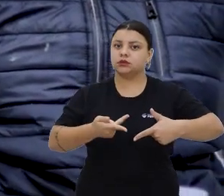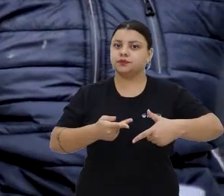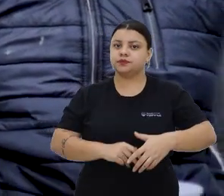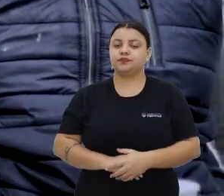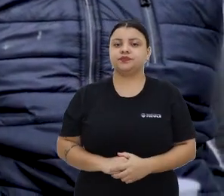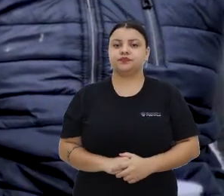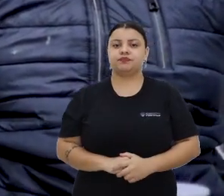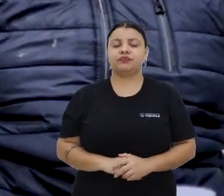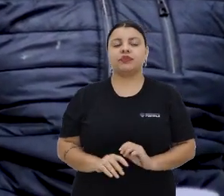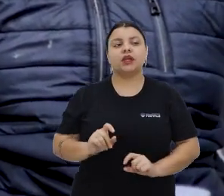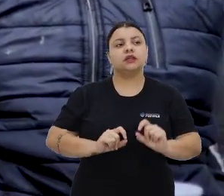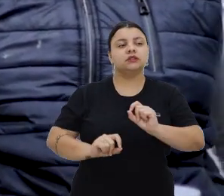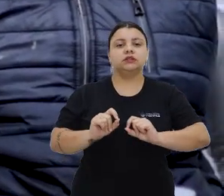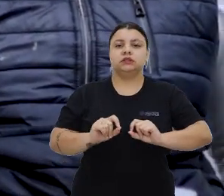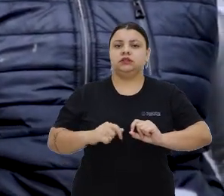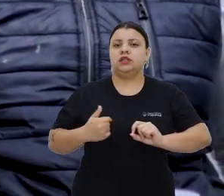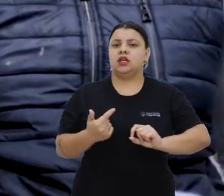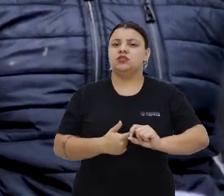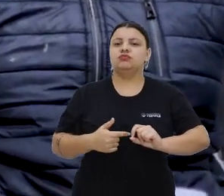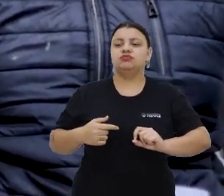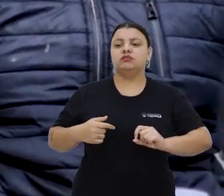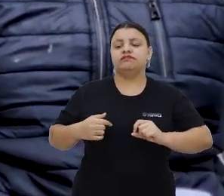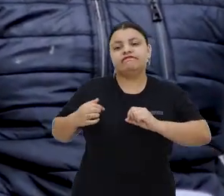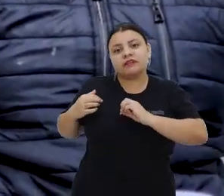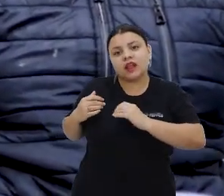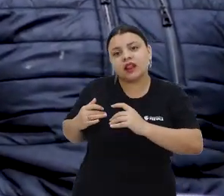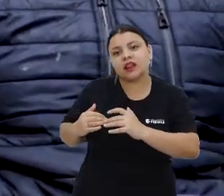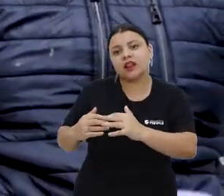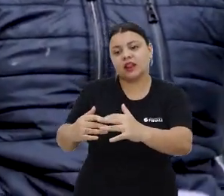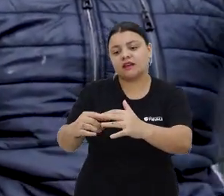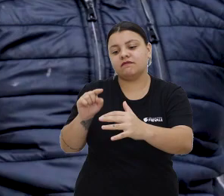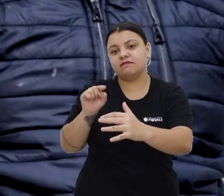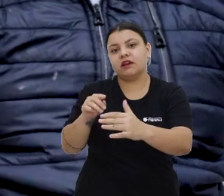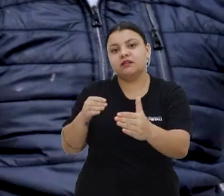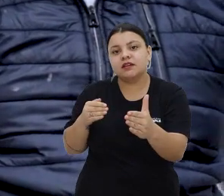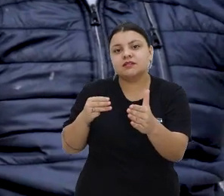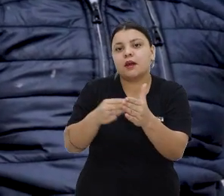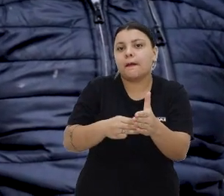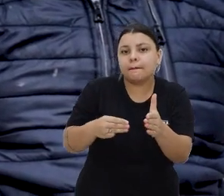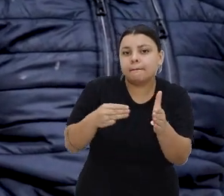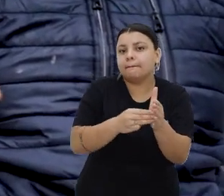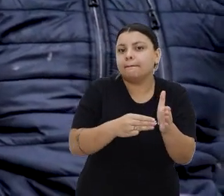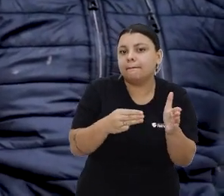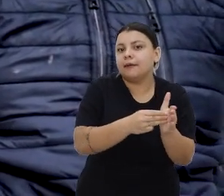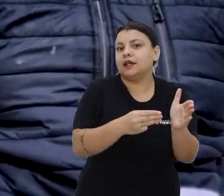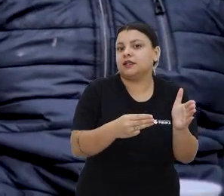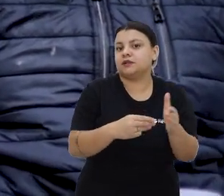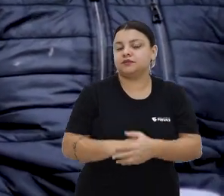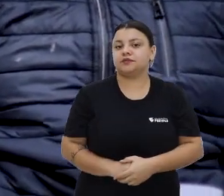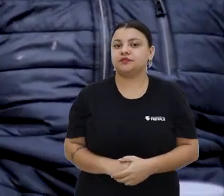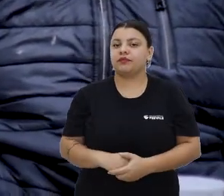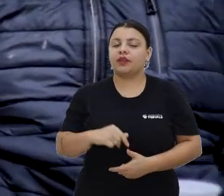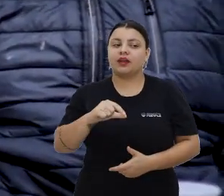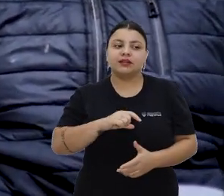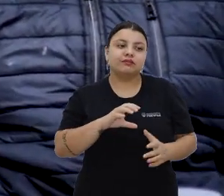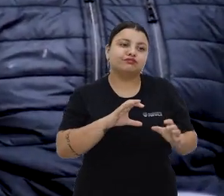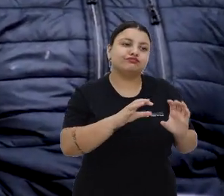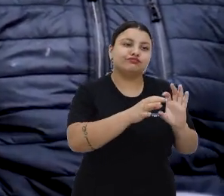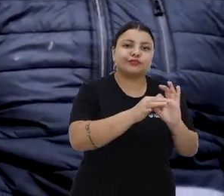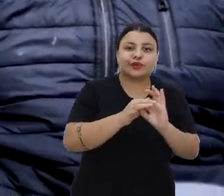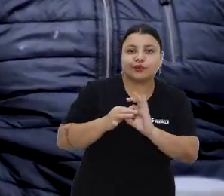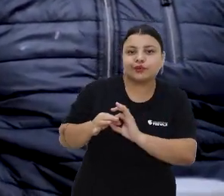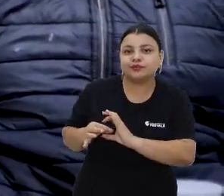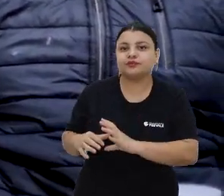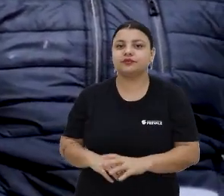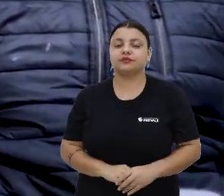Mas a gente sempre é levado também a essa militância, a se posicionar, a ter um entendimento do contexto, né? E